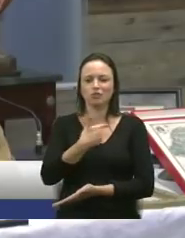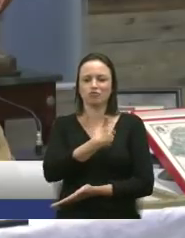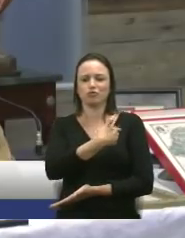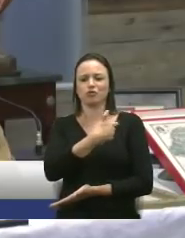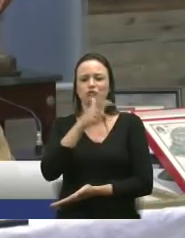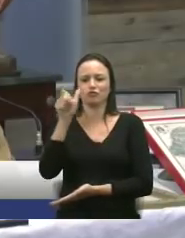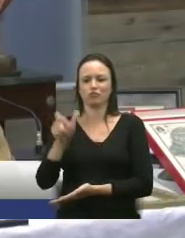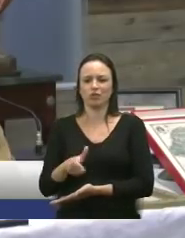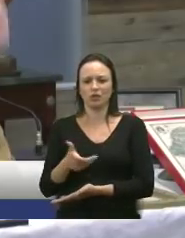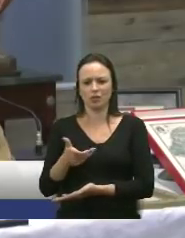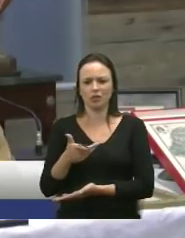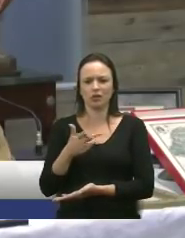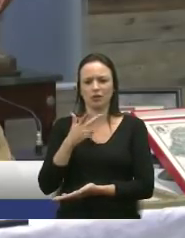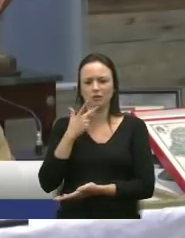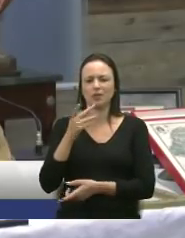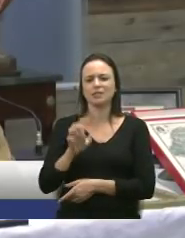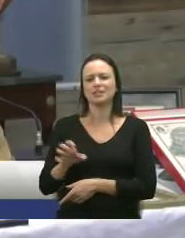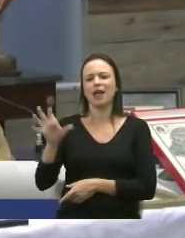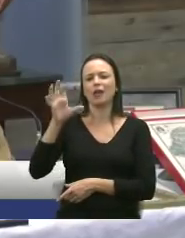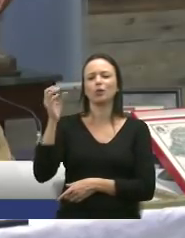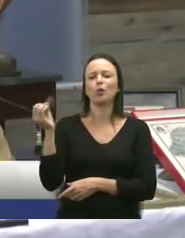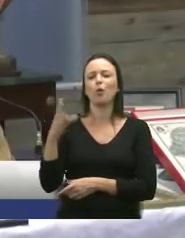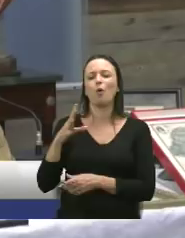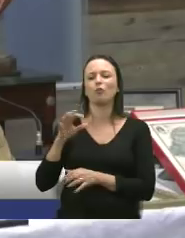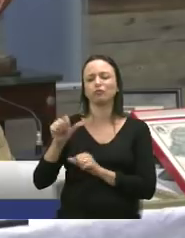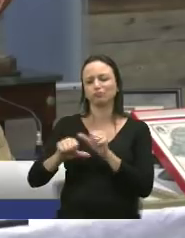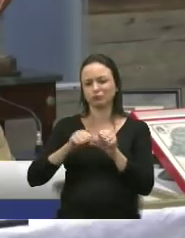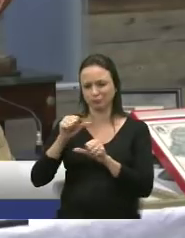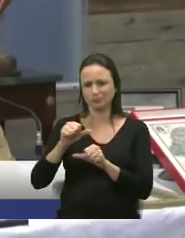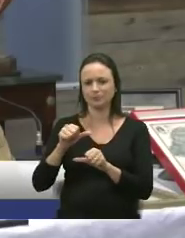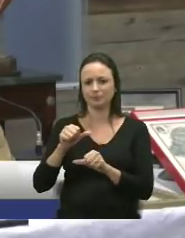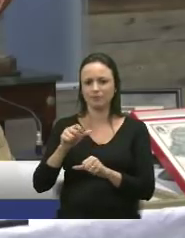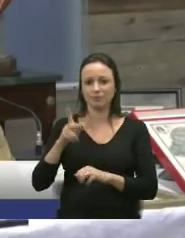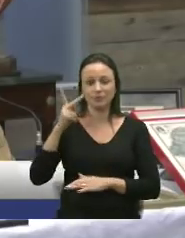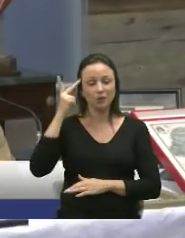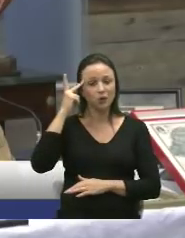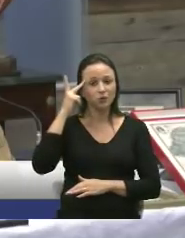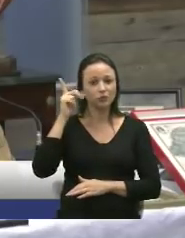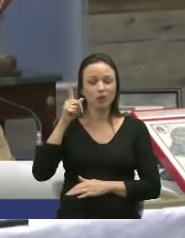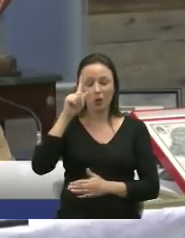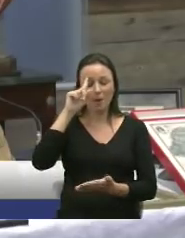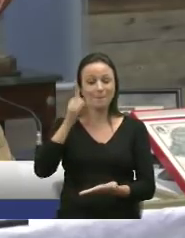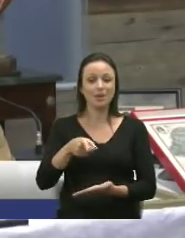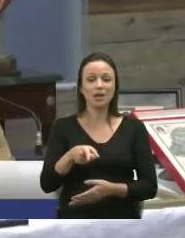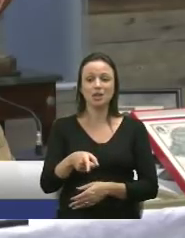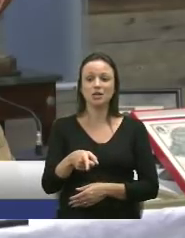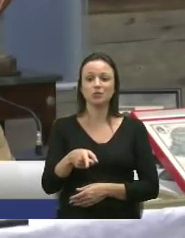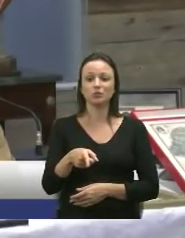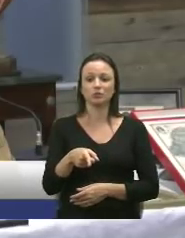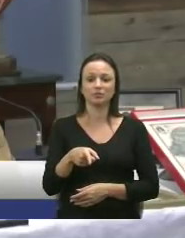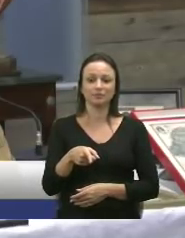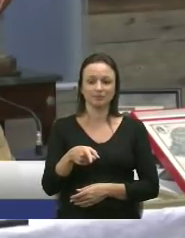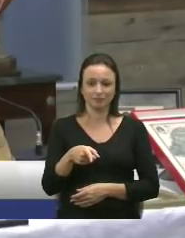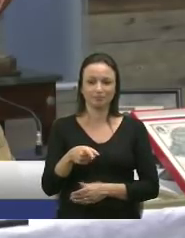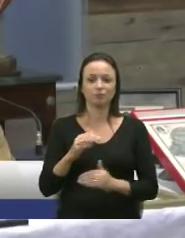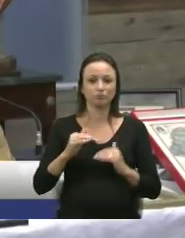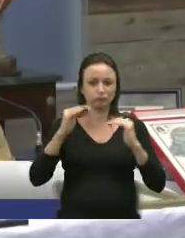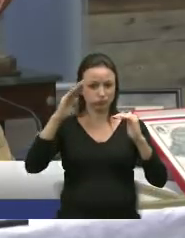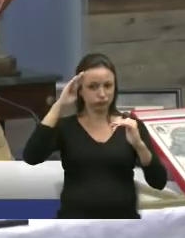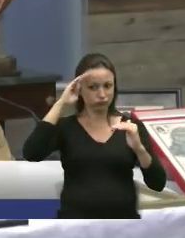criando o Estado Novo mais tarde, etc. Mas São Paulo teve esse cuidado, inclusive, no comando. No alto comando do